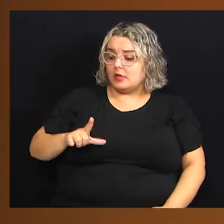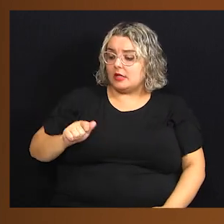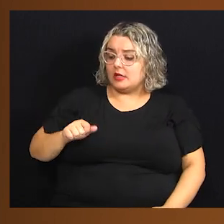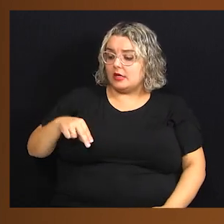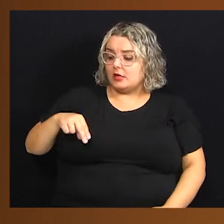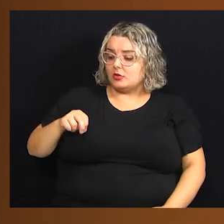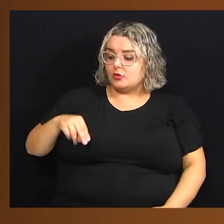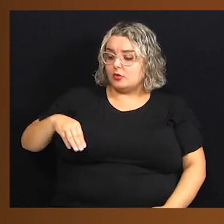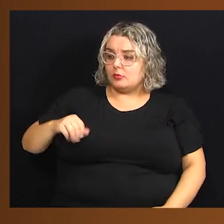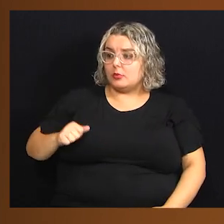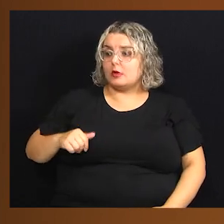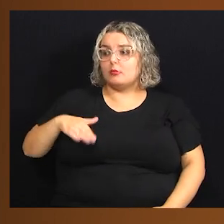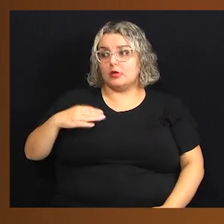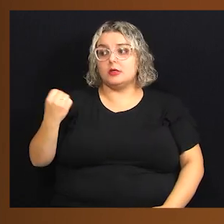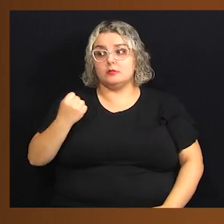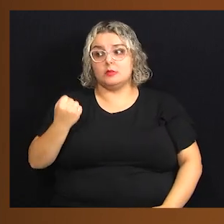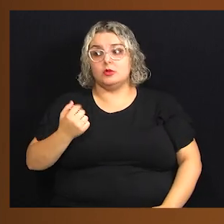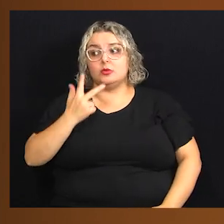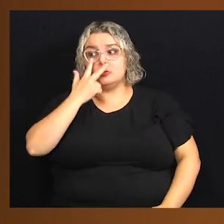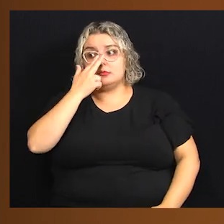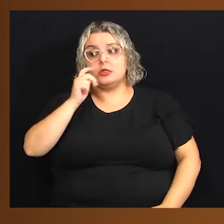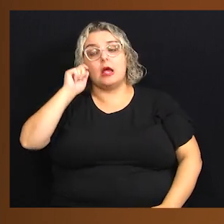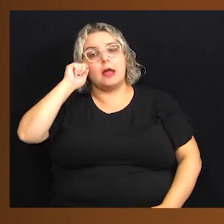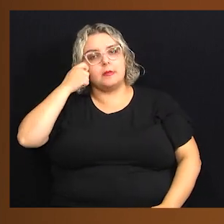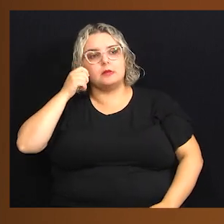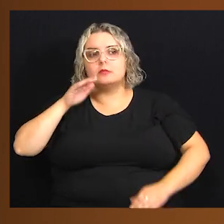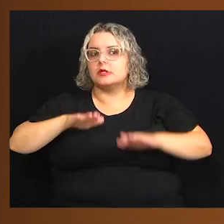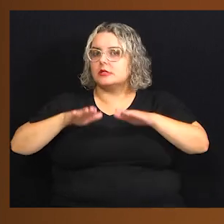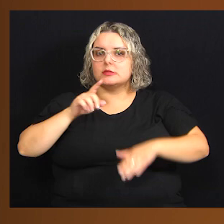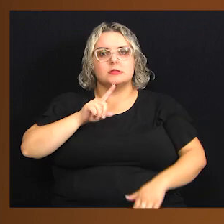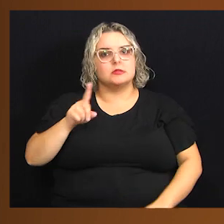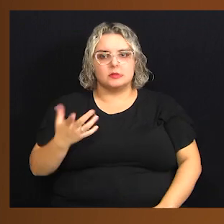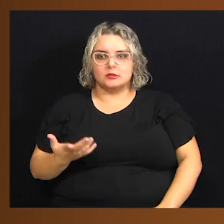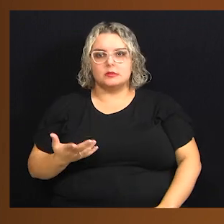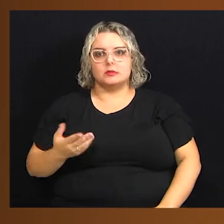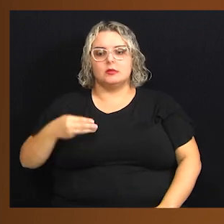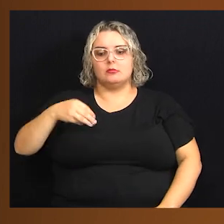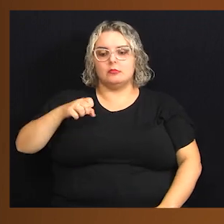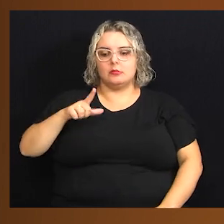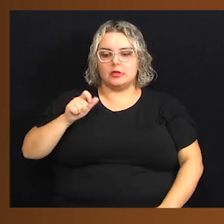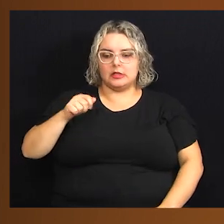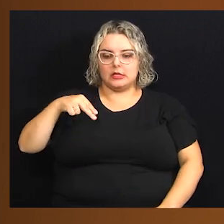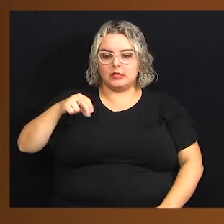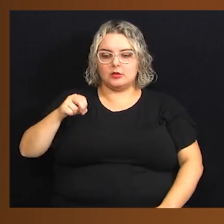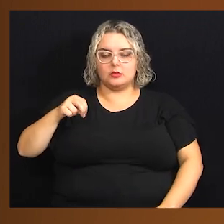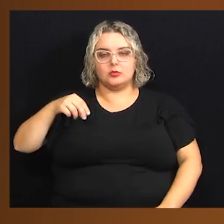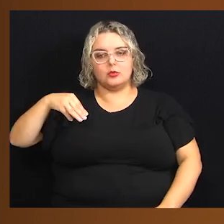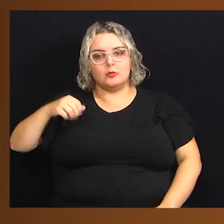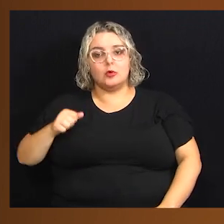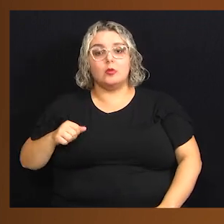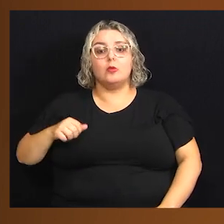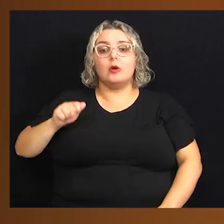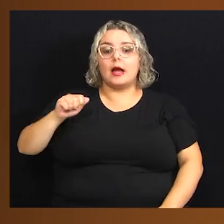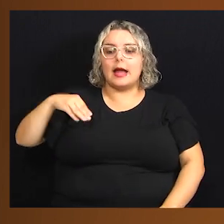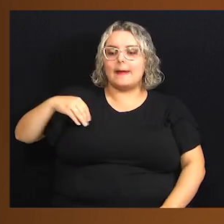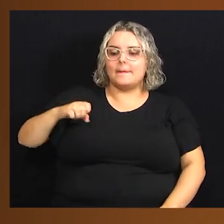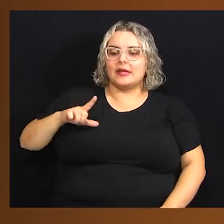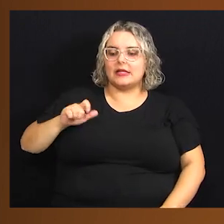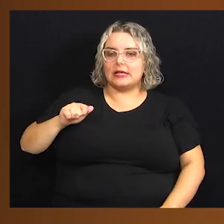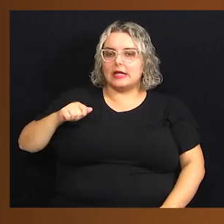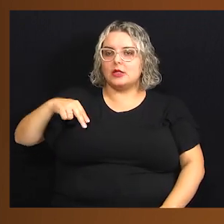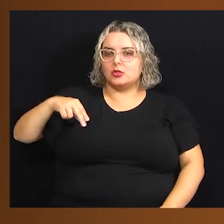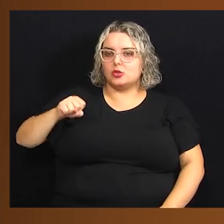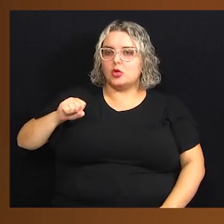que é o tumor mais agressivo, geralmente ele é preto, mas nem sempre. A gente tem aqueles melanomas que a gente chama de amelanócitos, que eles